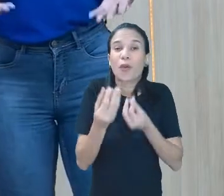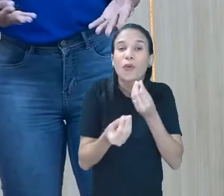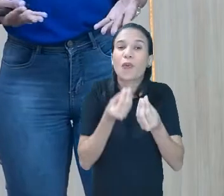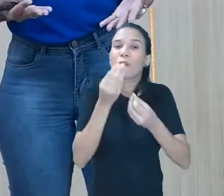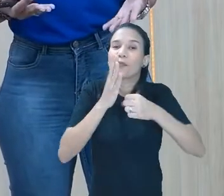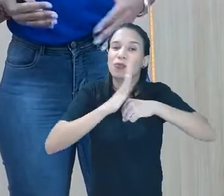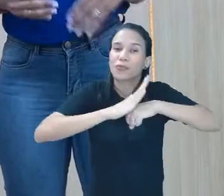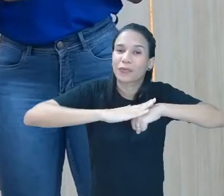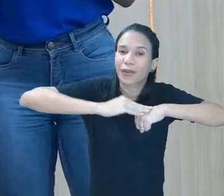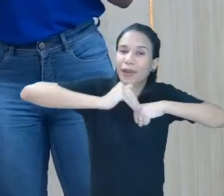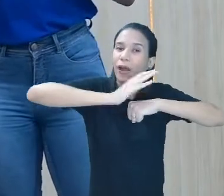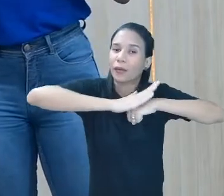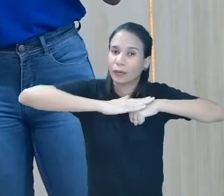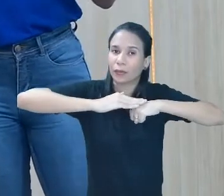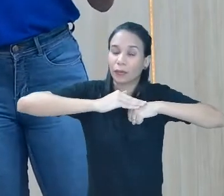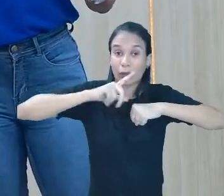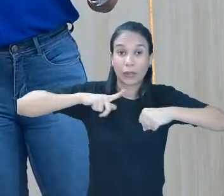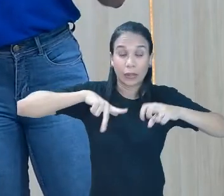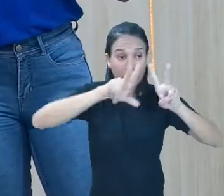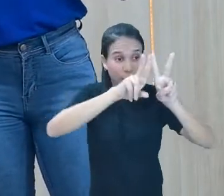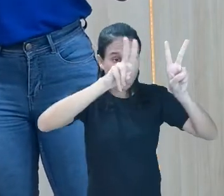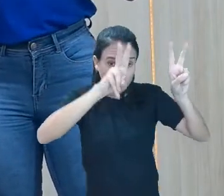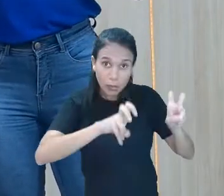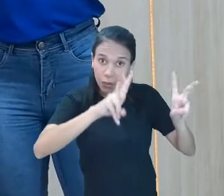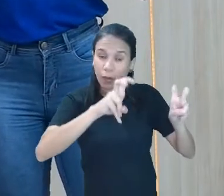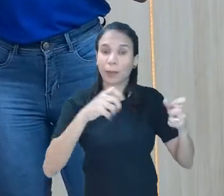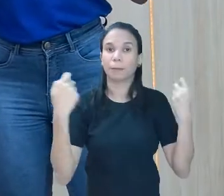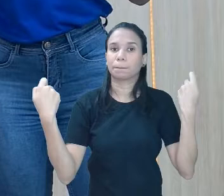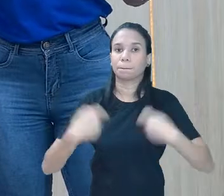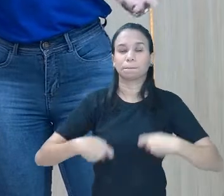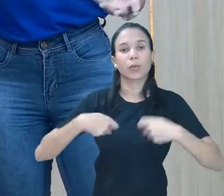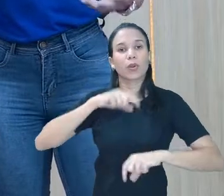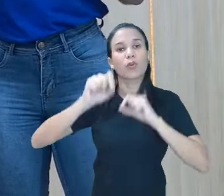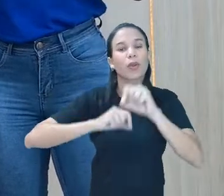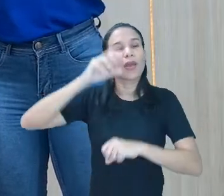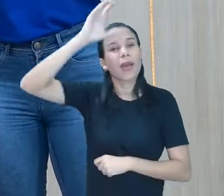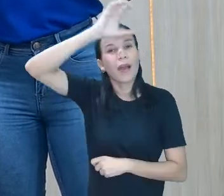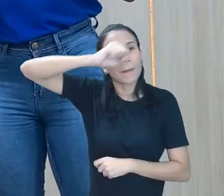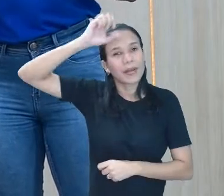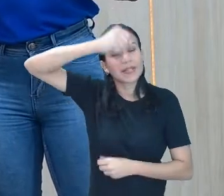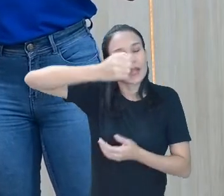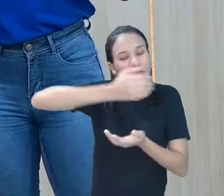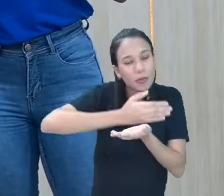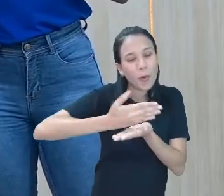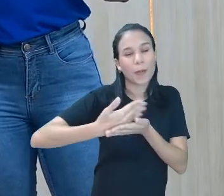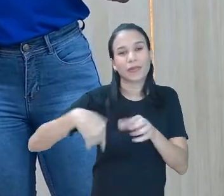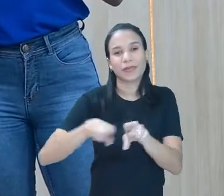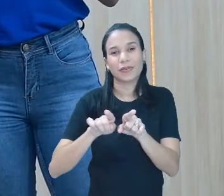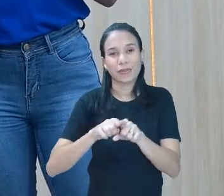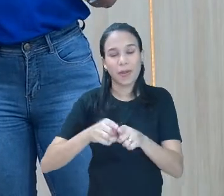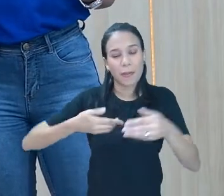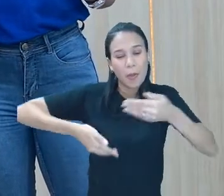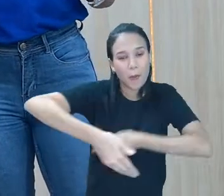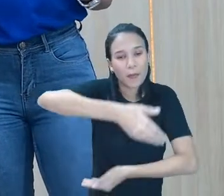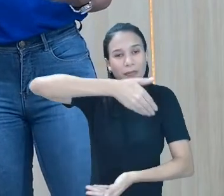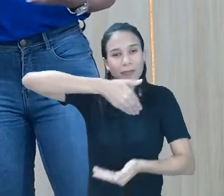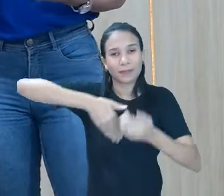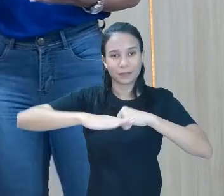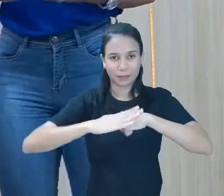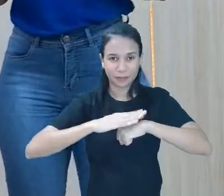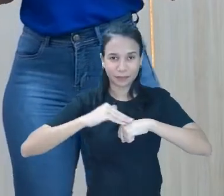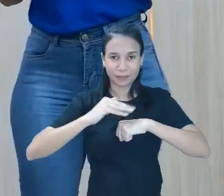forma afetiva. A temática trazida, ela precipita a aprendizagem e ela precipita o envolvimento